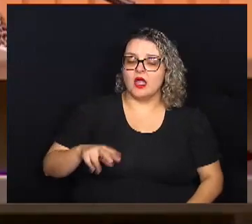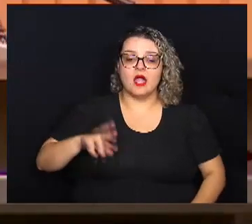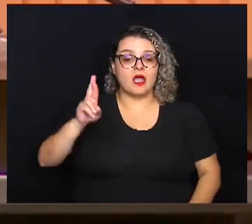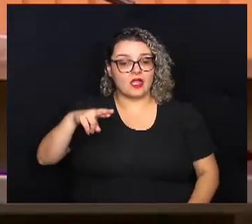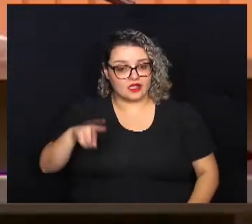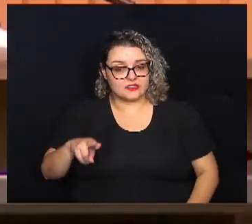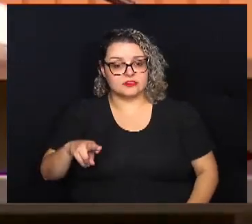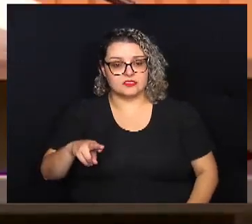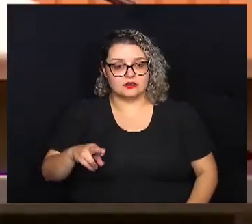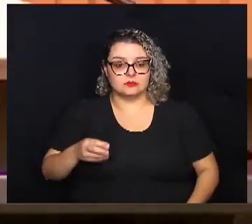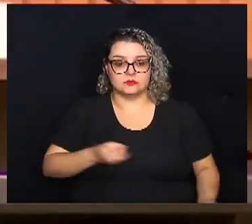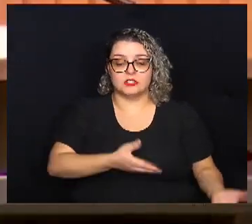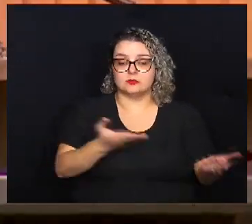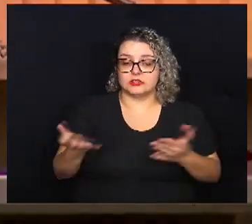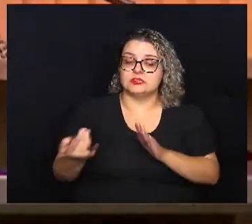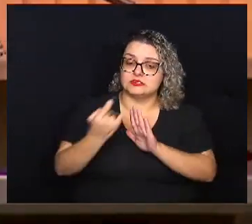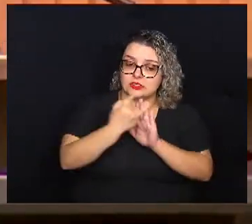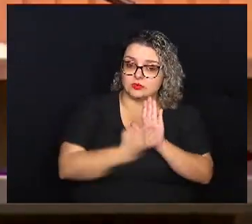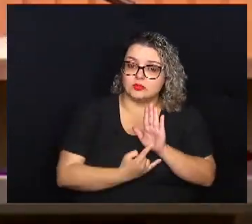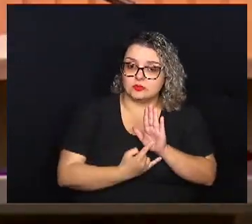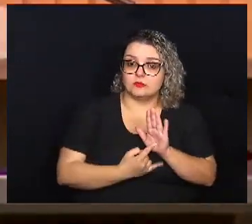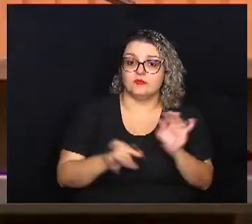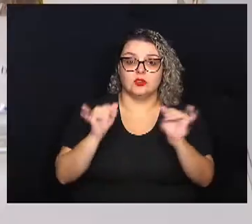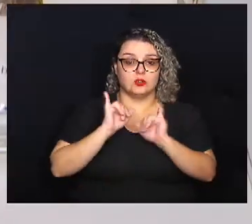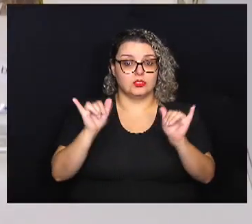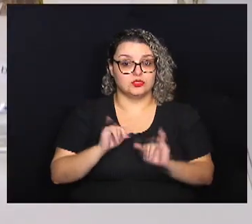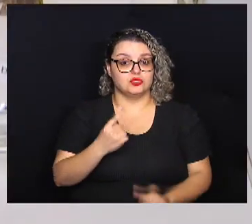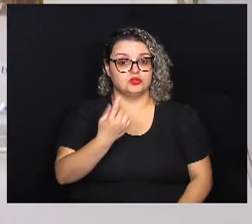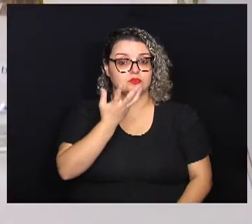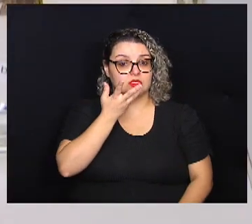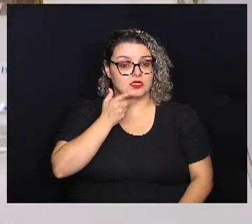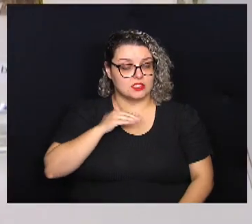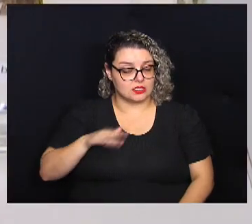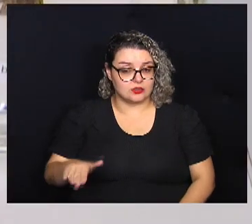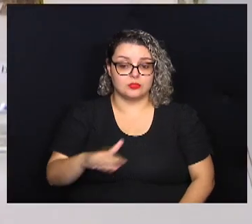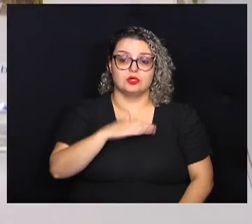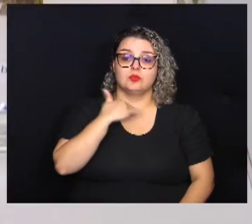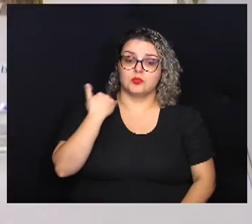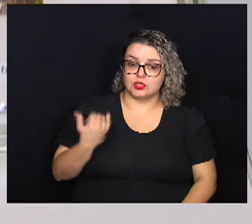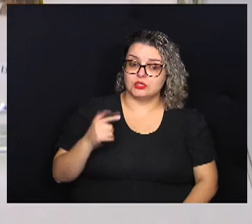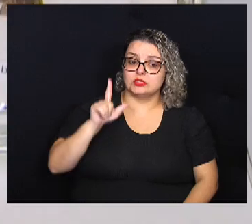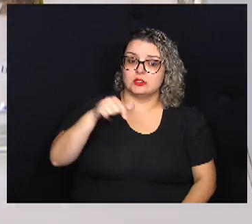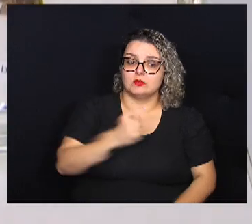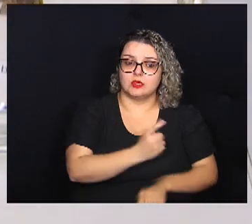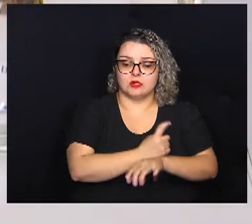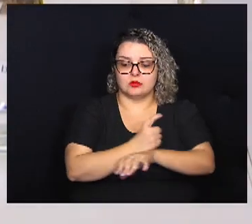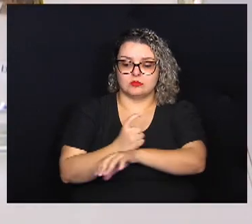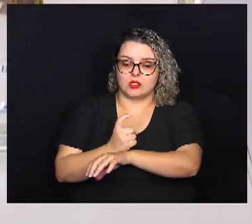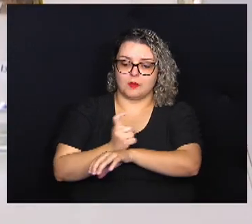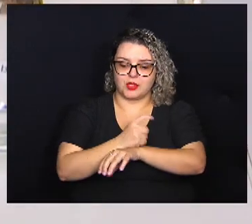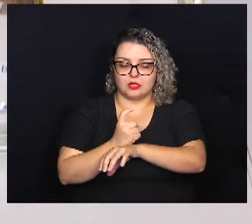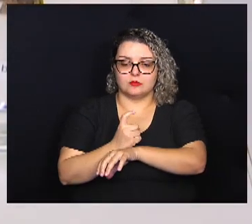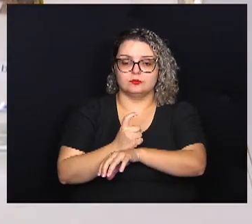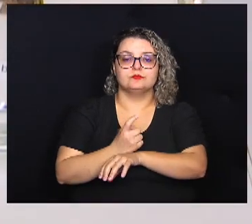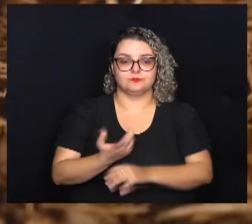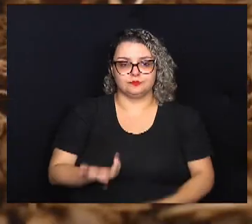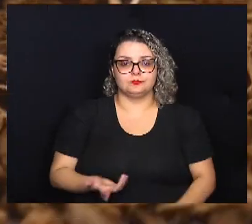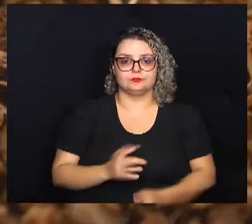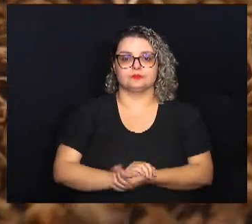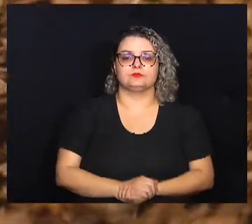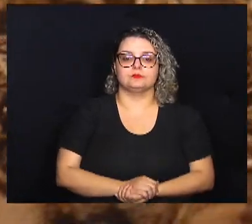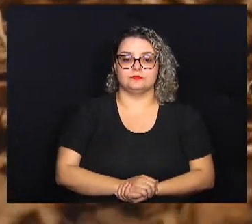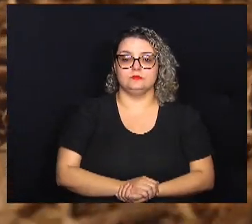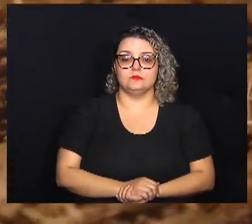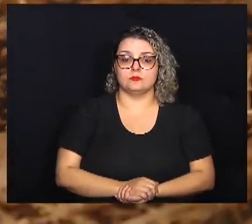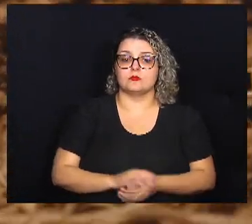para apresentar o documento foi a notícia de uma criança que morreu após ter sido picada por um escorpião.